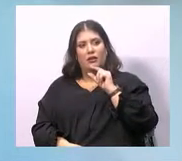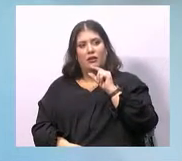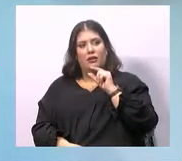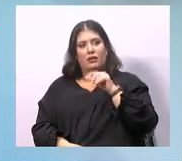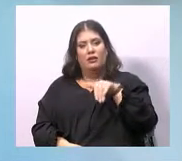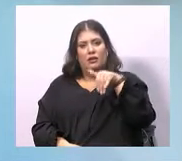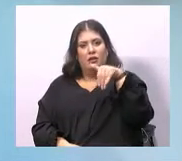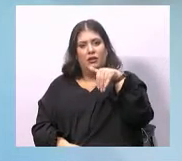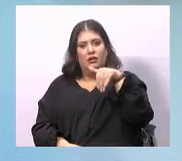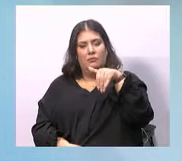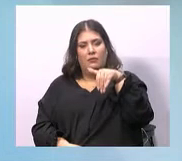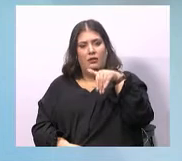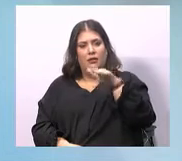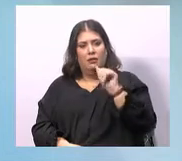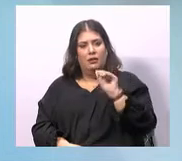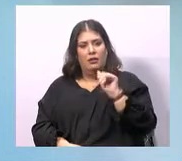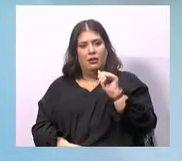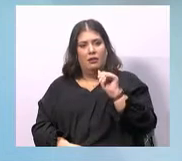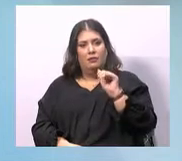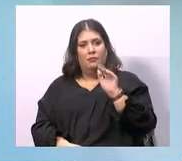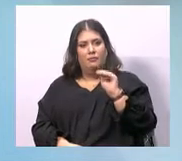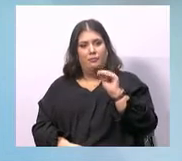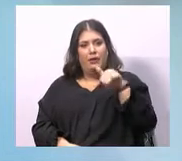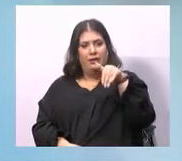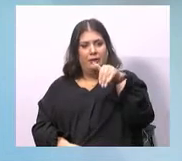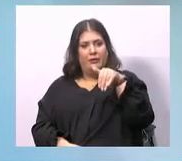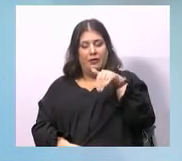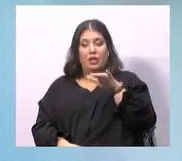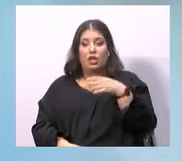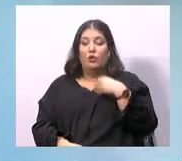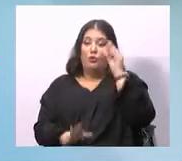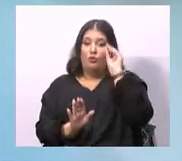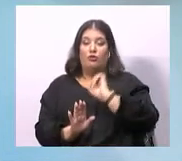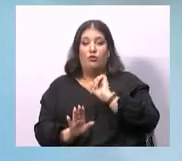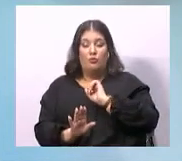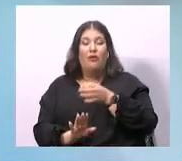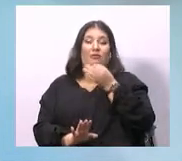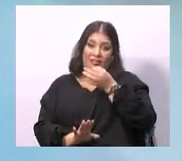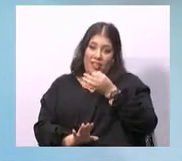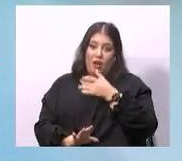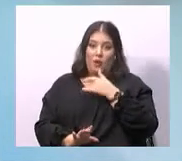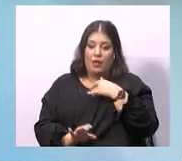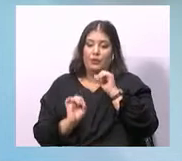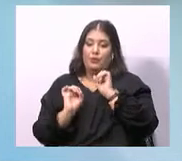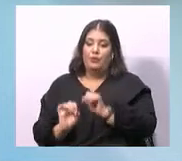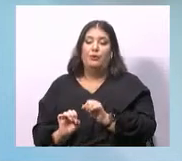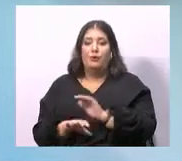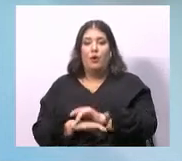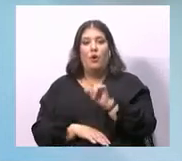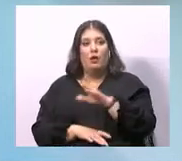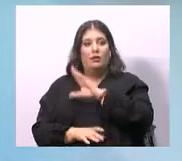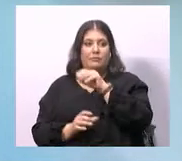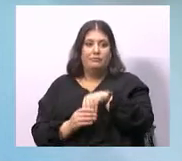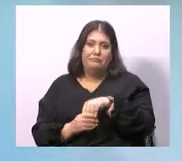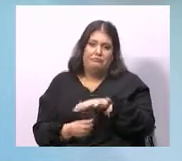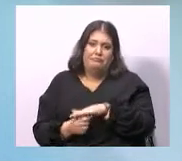bico de pé, não é? Sim. Eu aconselharia isso, Dona Rosa, a falar com o médico que operou, porque este está mais inteirado da